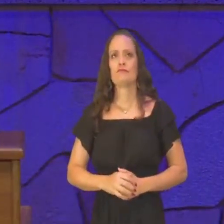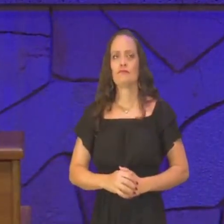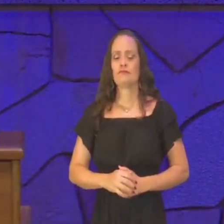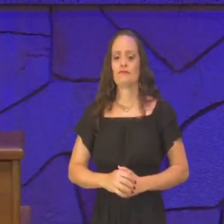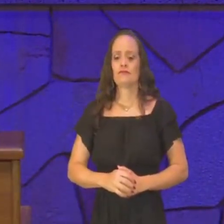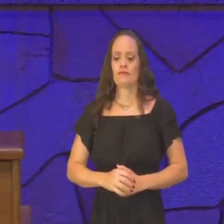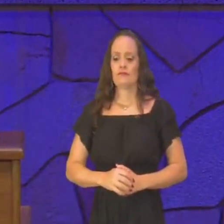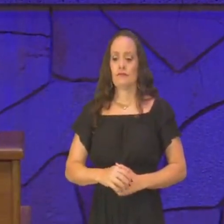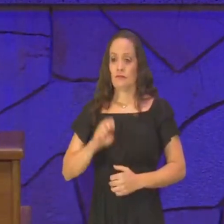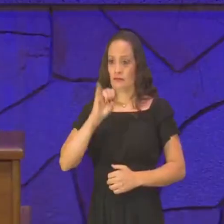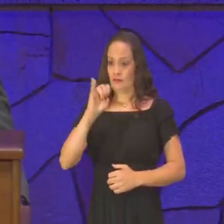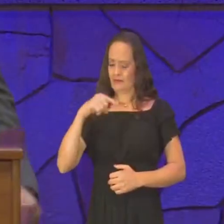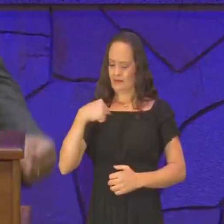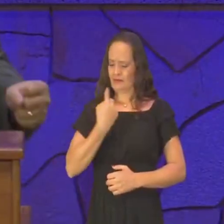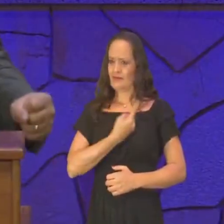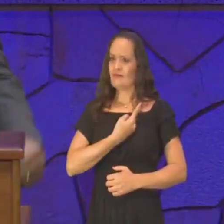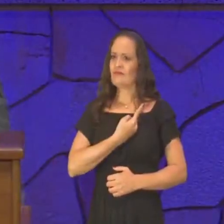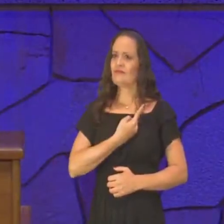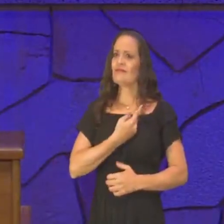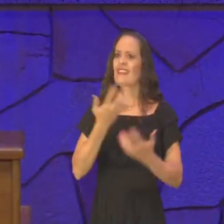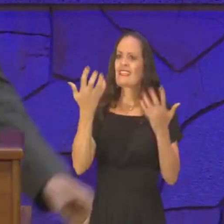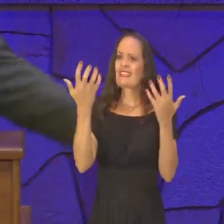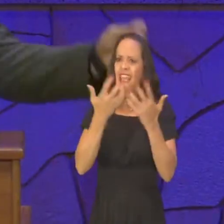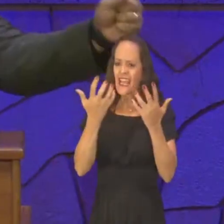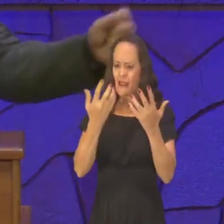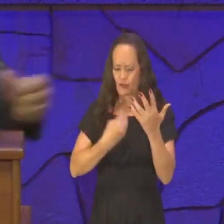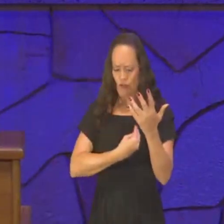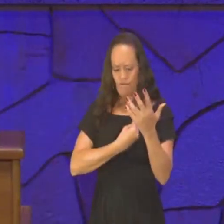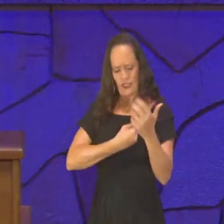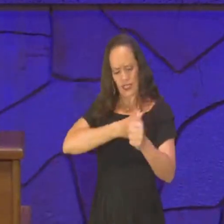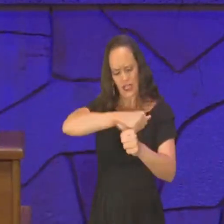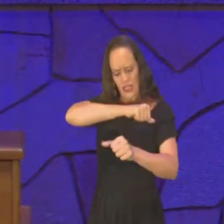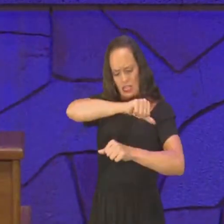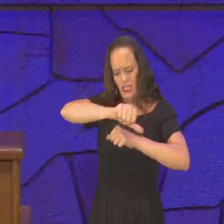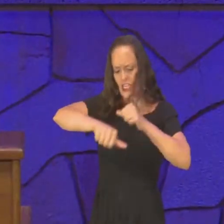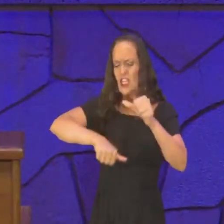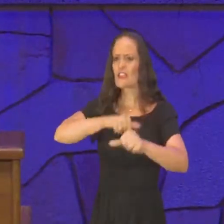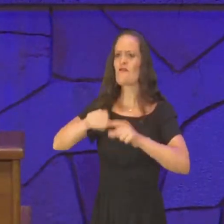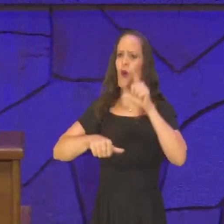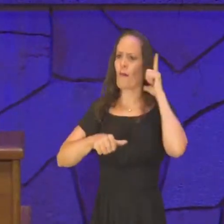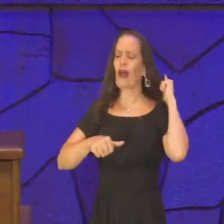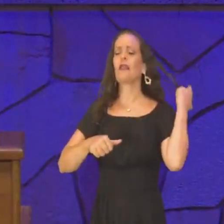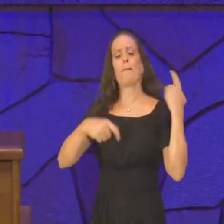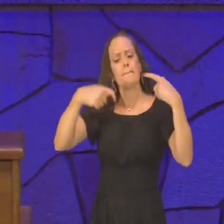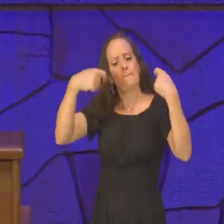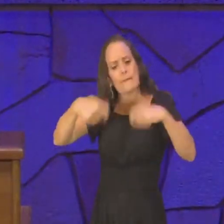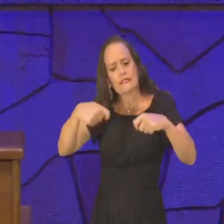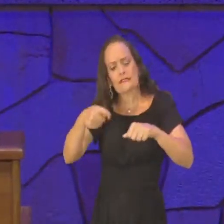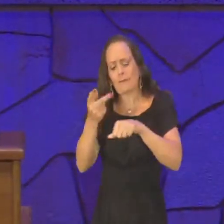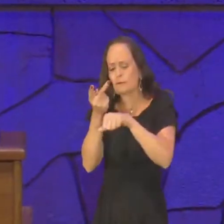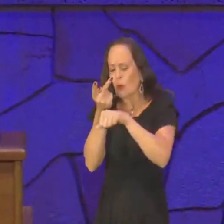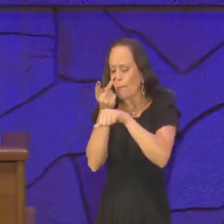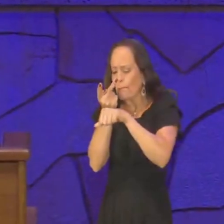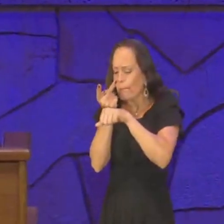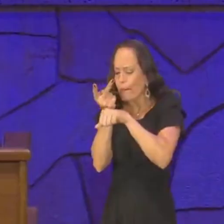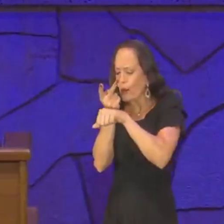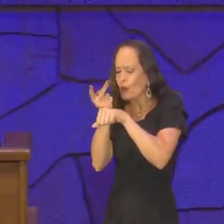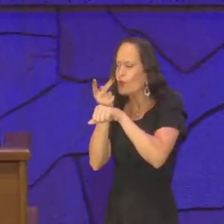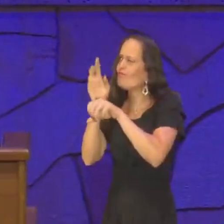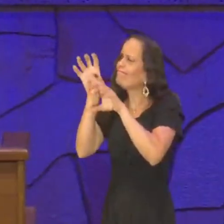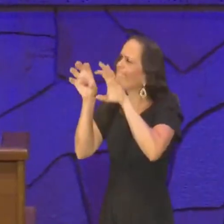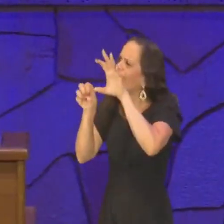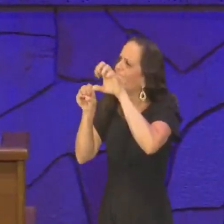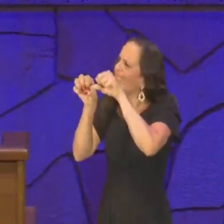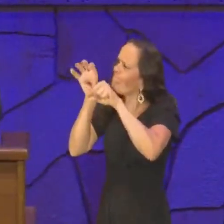Se desejamos ser uma igreja restaurada, precisamos buscar e encontrar em nossa vida, precisamos buscar